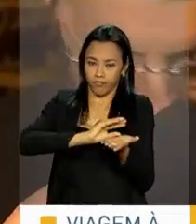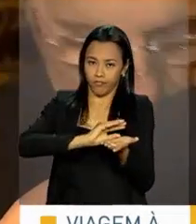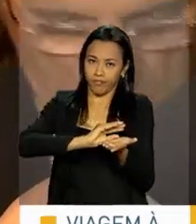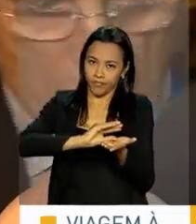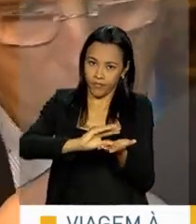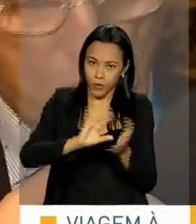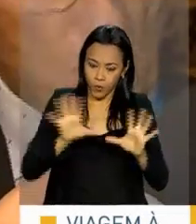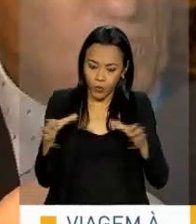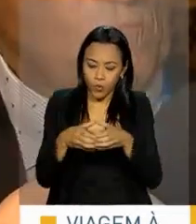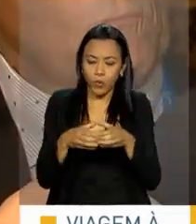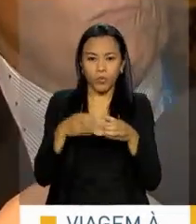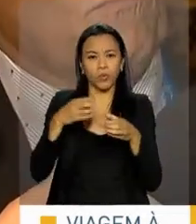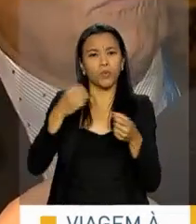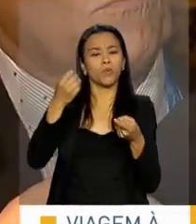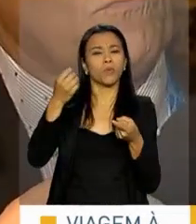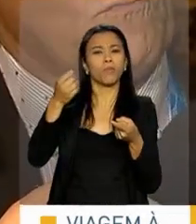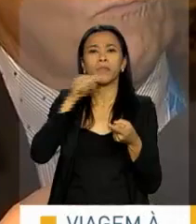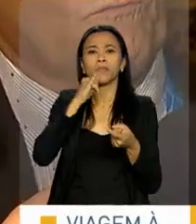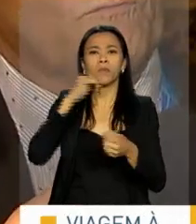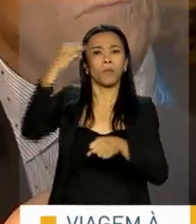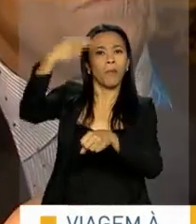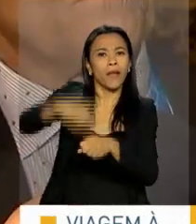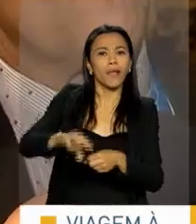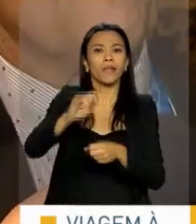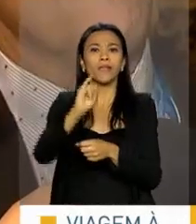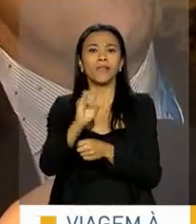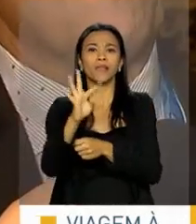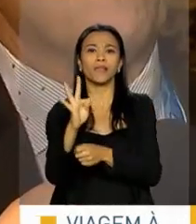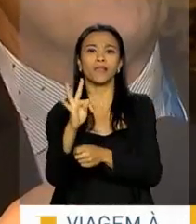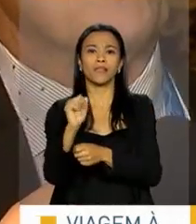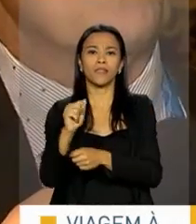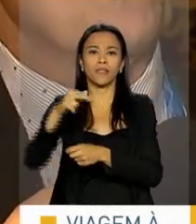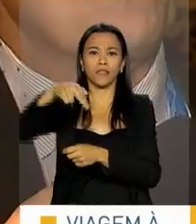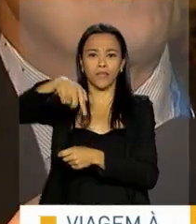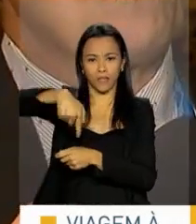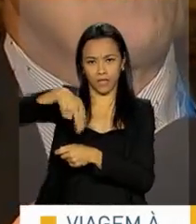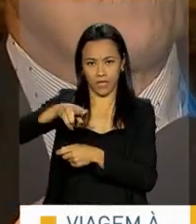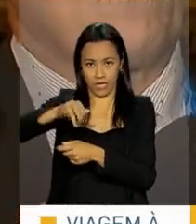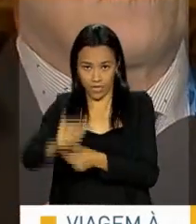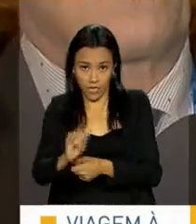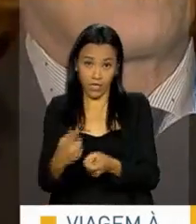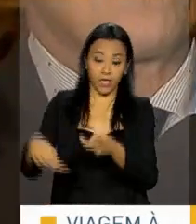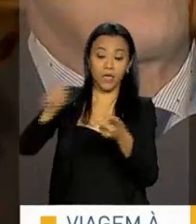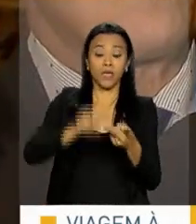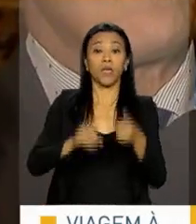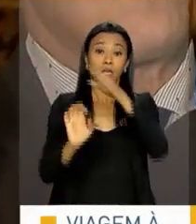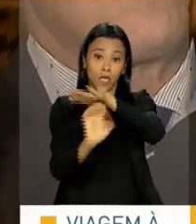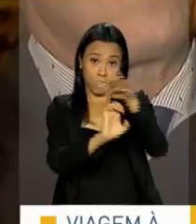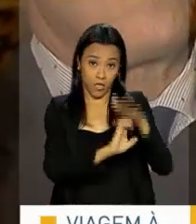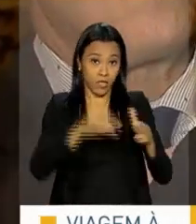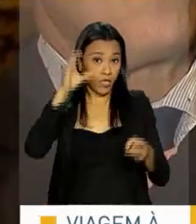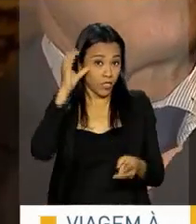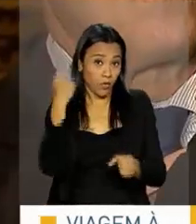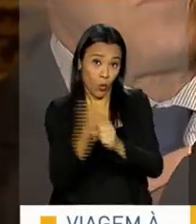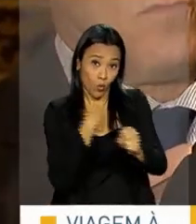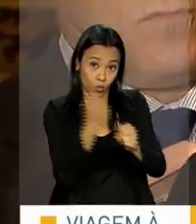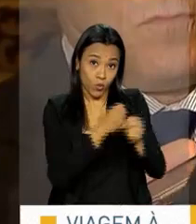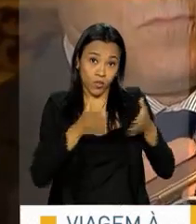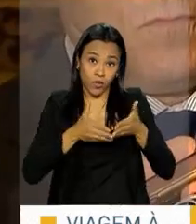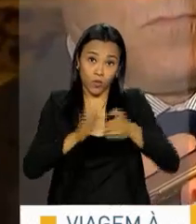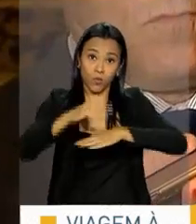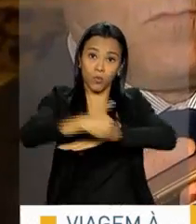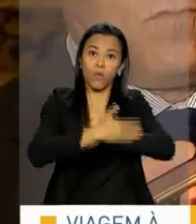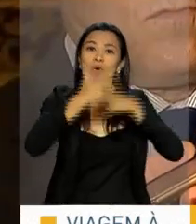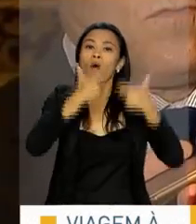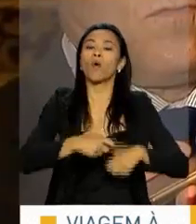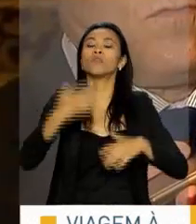de uso privado do Maranhão, no porto de Itaqui. Nós temos o comprometimento de empresas chinesas com a construção do Porto Sul, de Ilhéus,